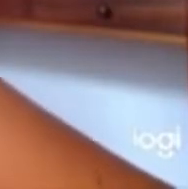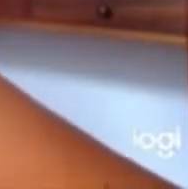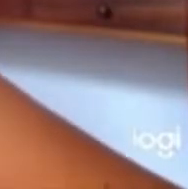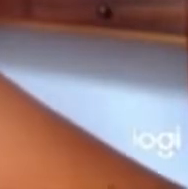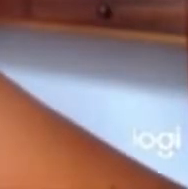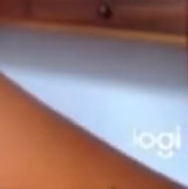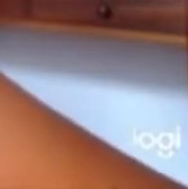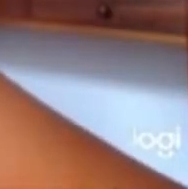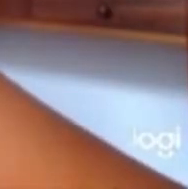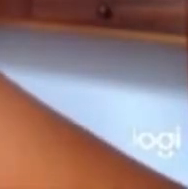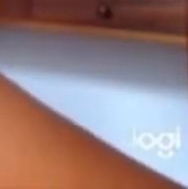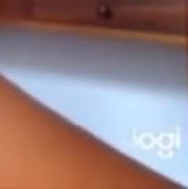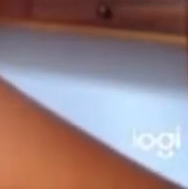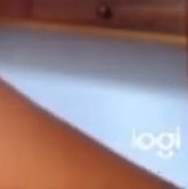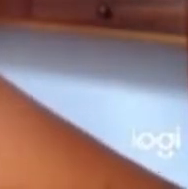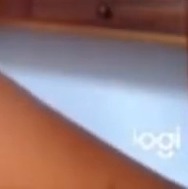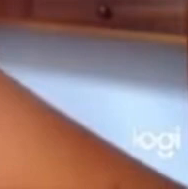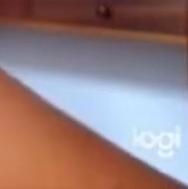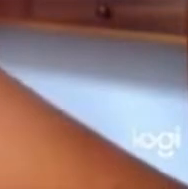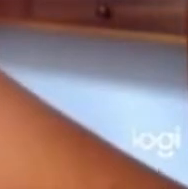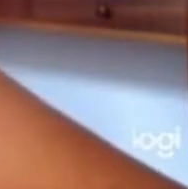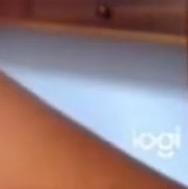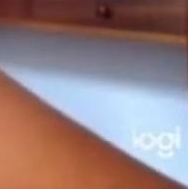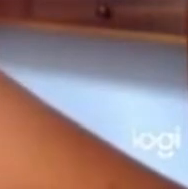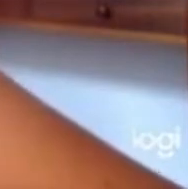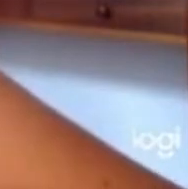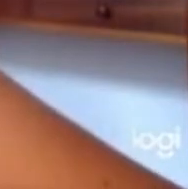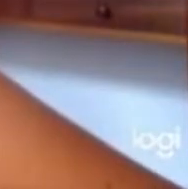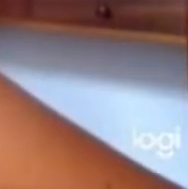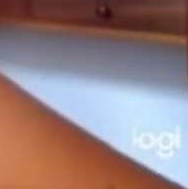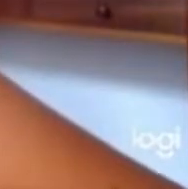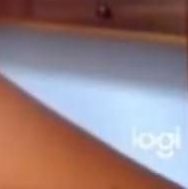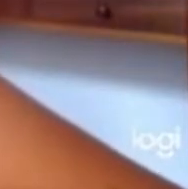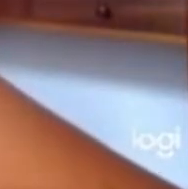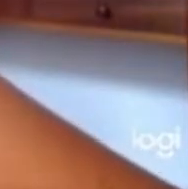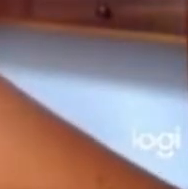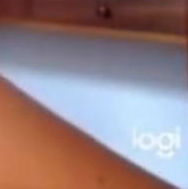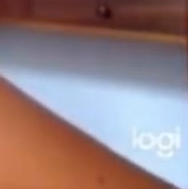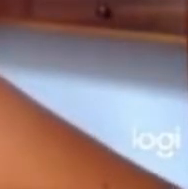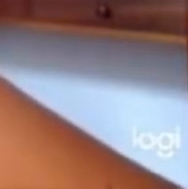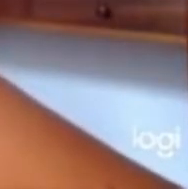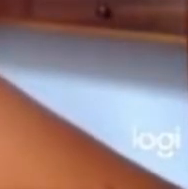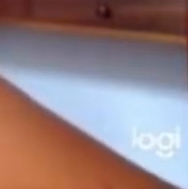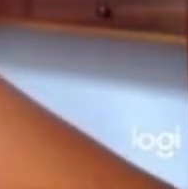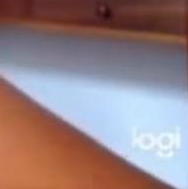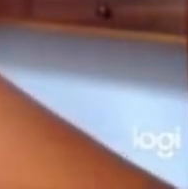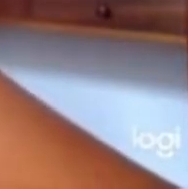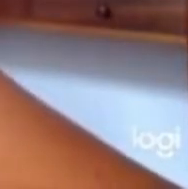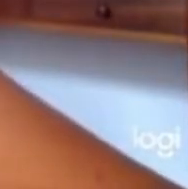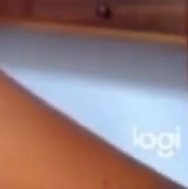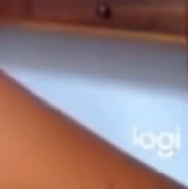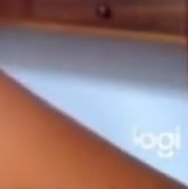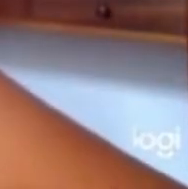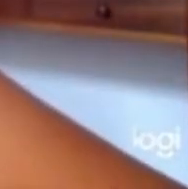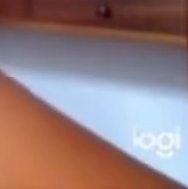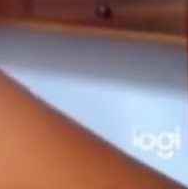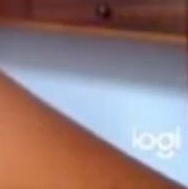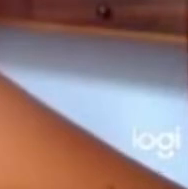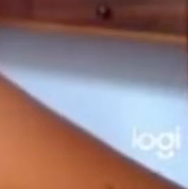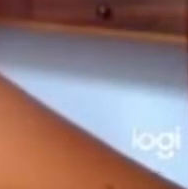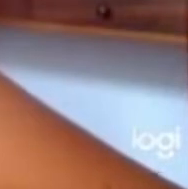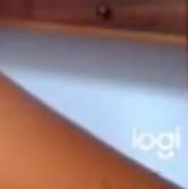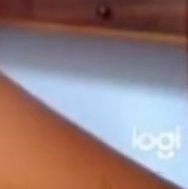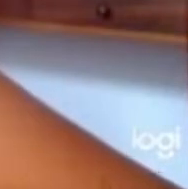acho que assim, uma série de ações, inclusive ações de responsabilização, de punição, de combate ao